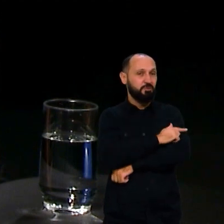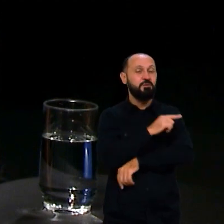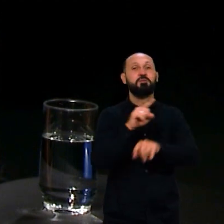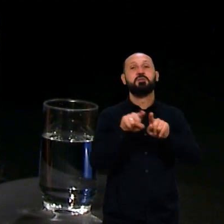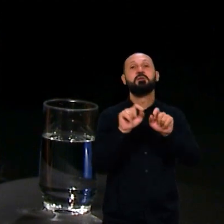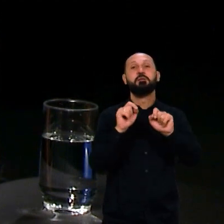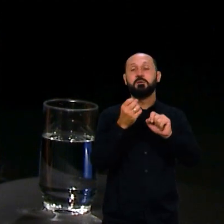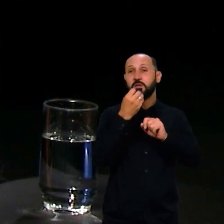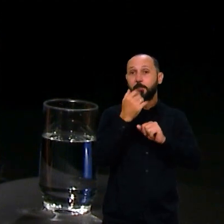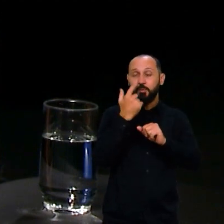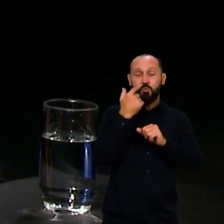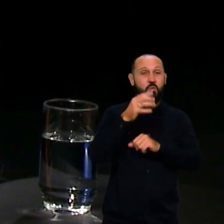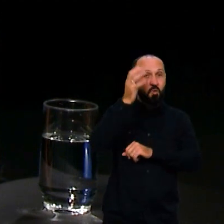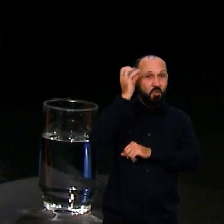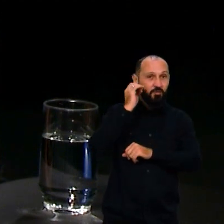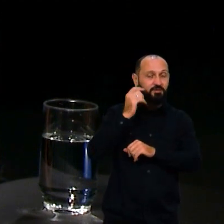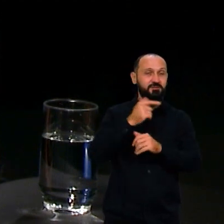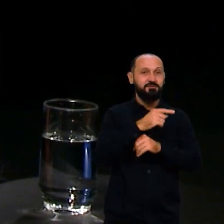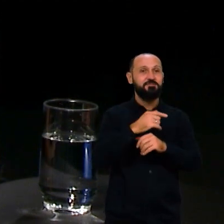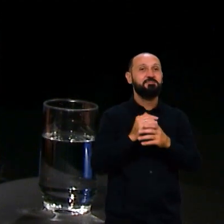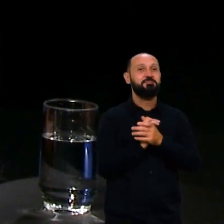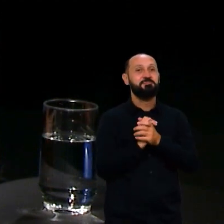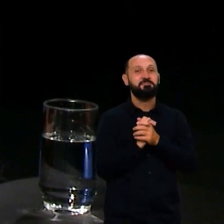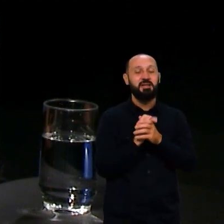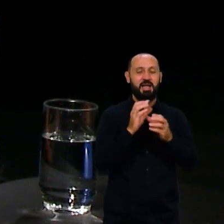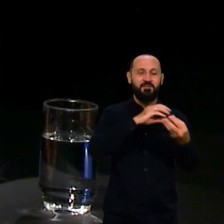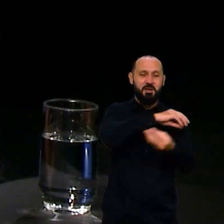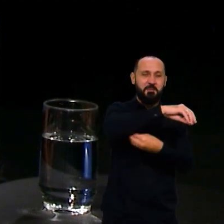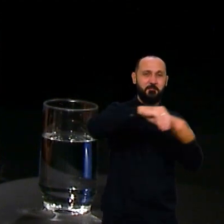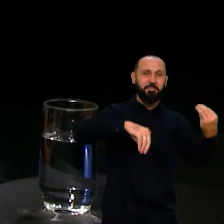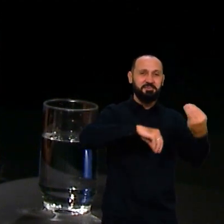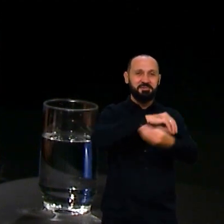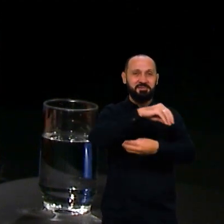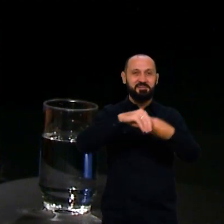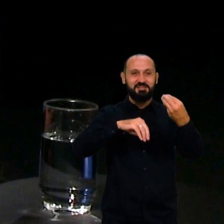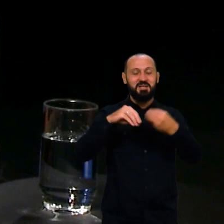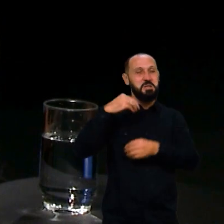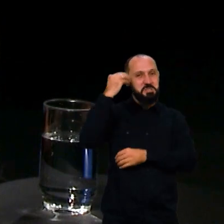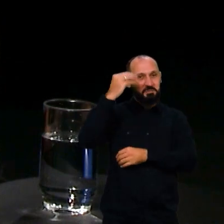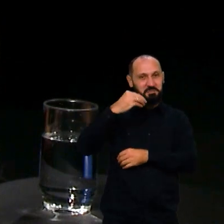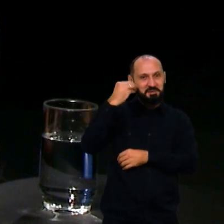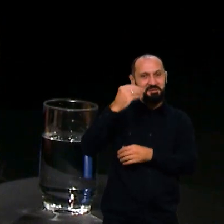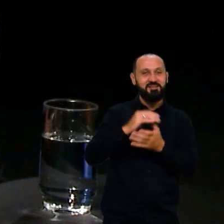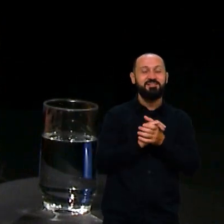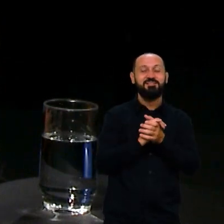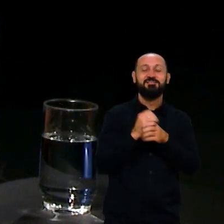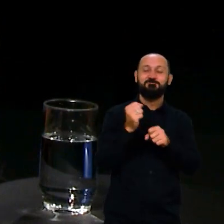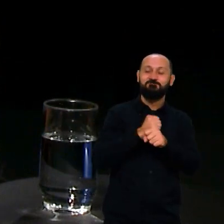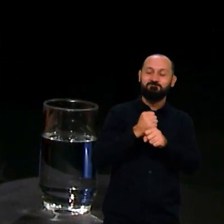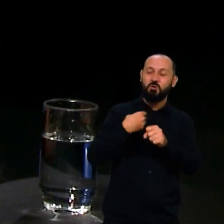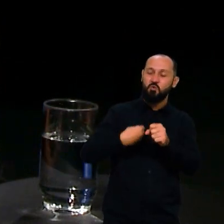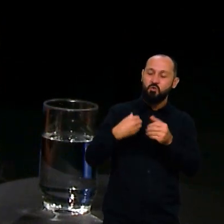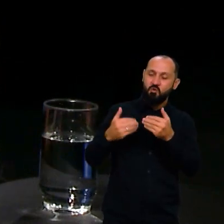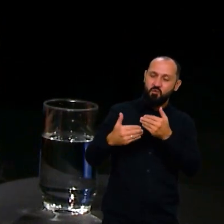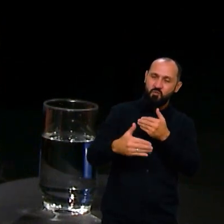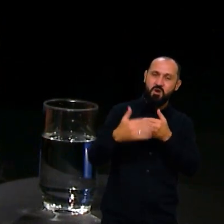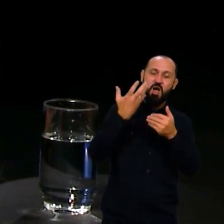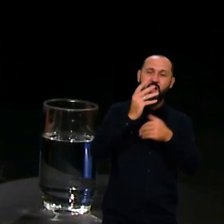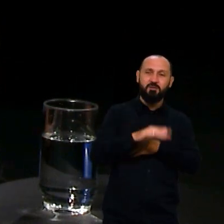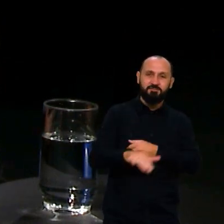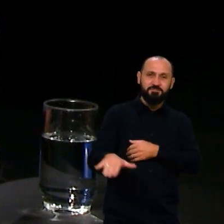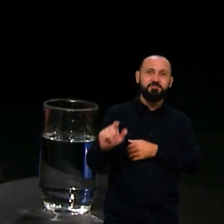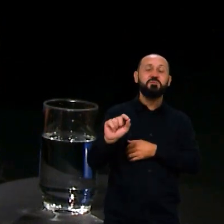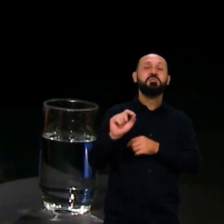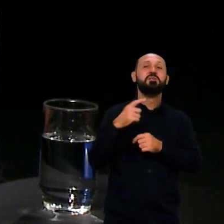gestor, você também tem que ser um bom ouvinte. E aí a gente vai misturando, né, toda a sua experiência ao longo da sua história de vida,